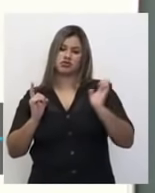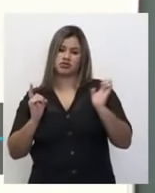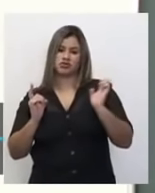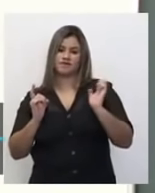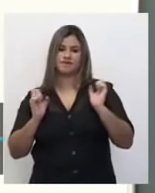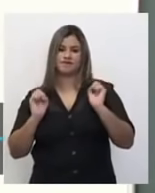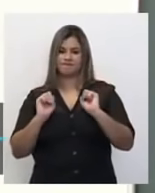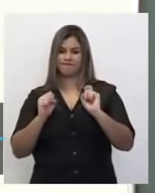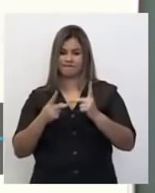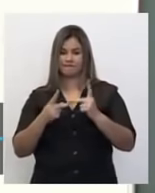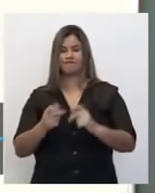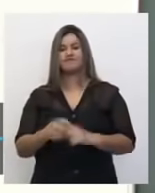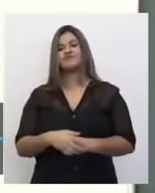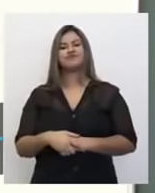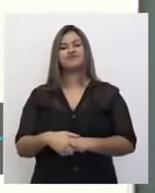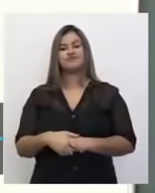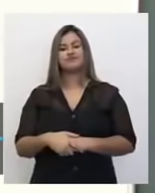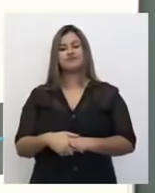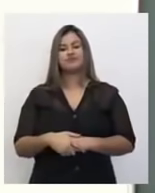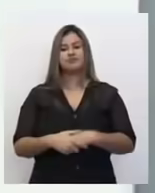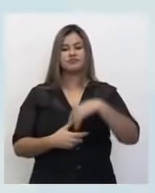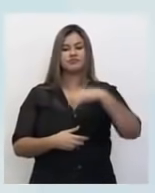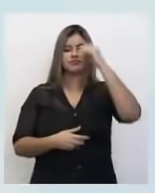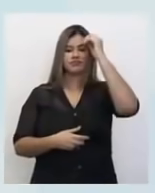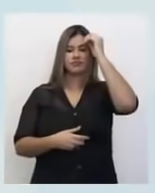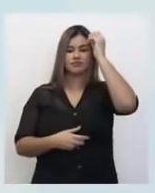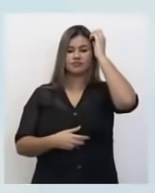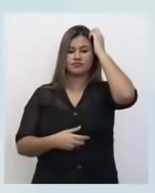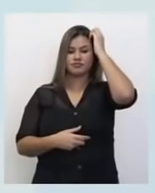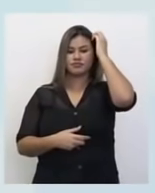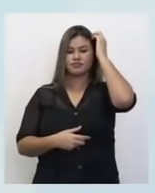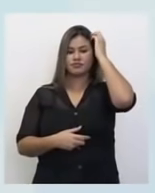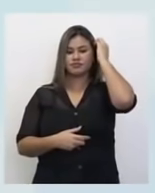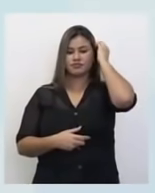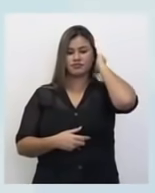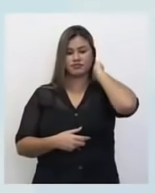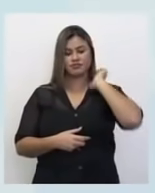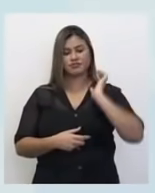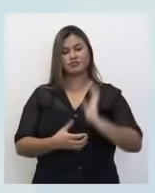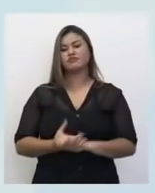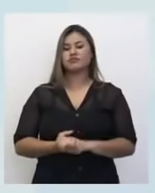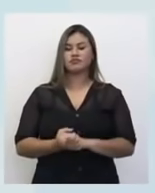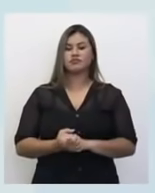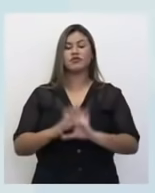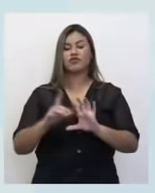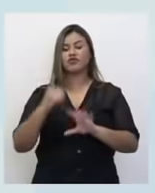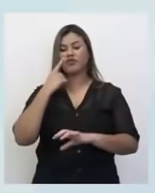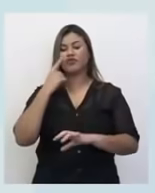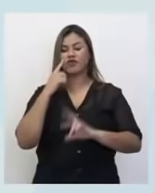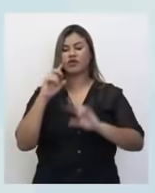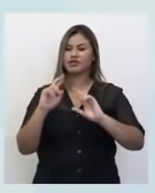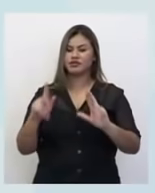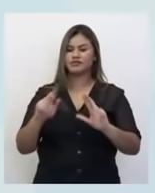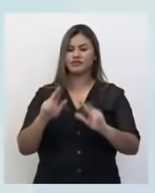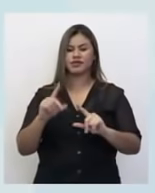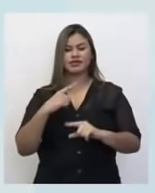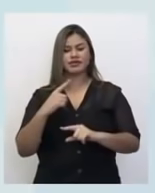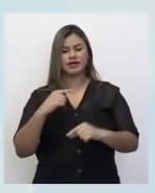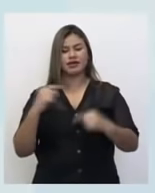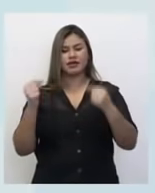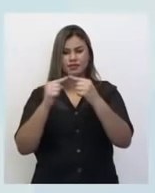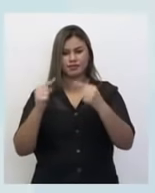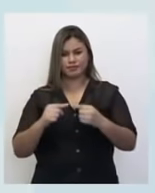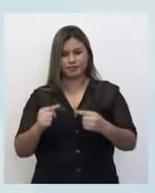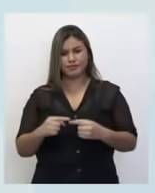usual. Então vamos entrar aí, ó, numa diferença também entre o sistema binário, que é justamente isso que a gente tá